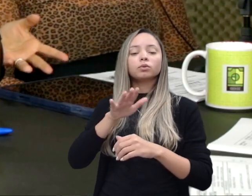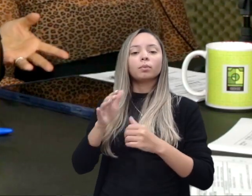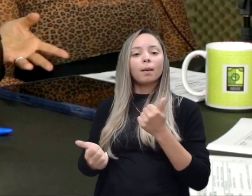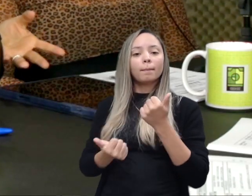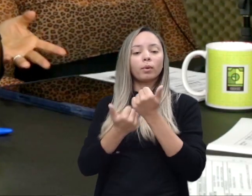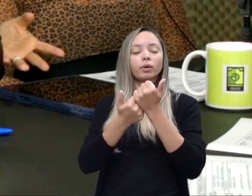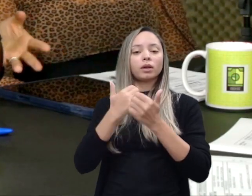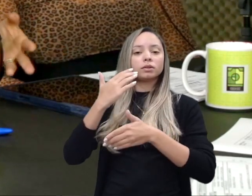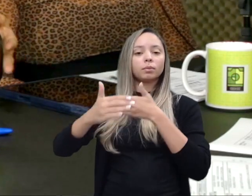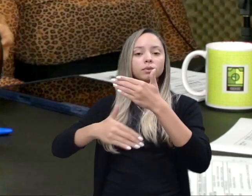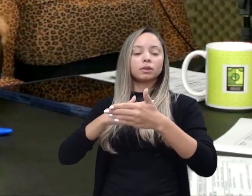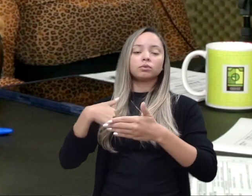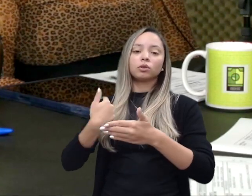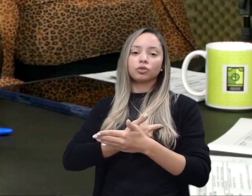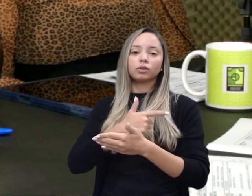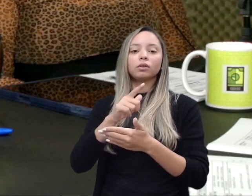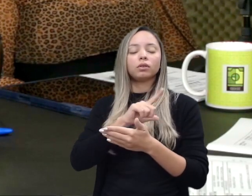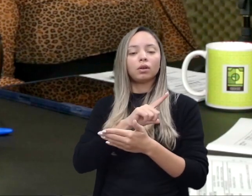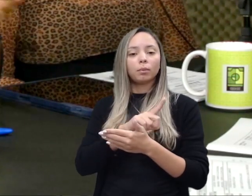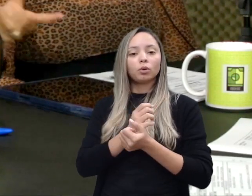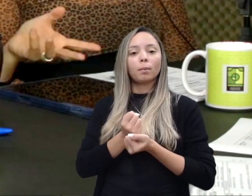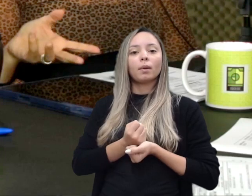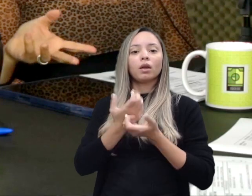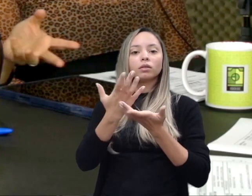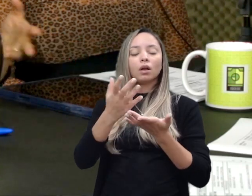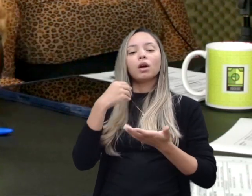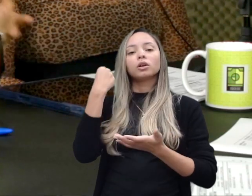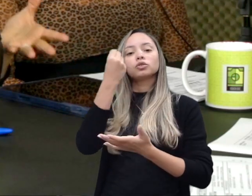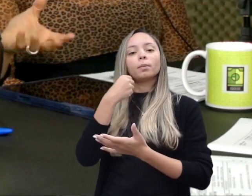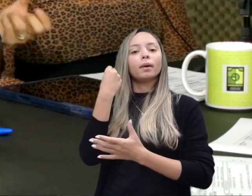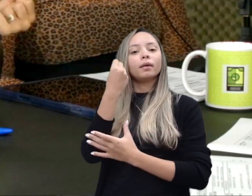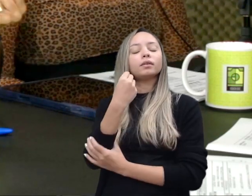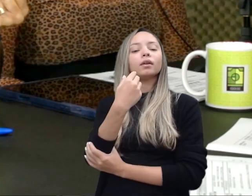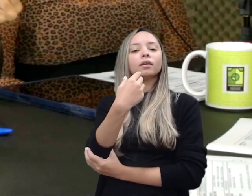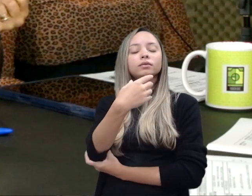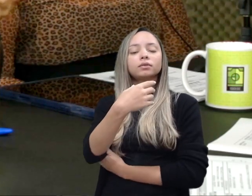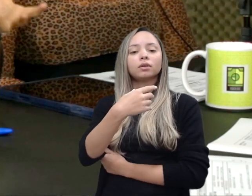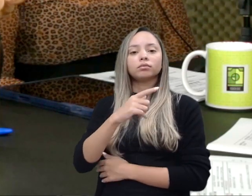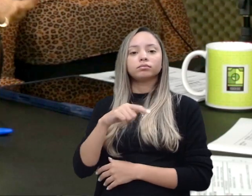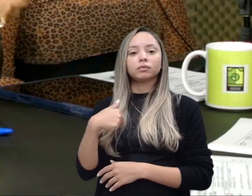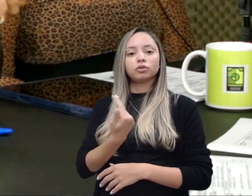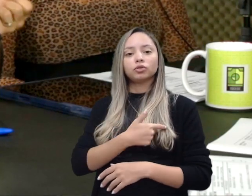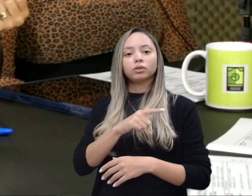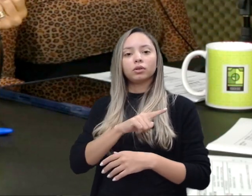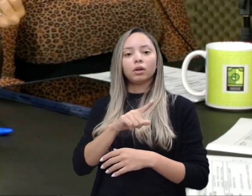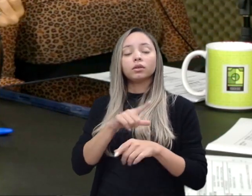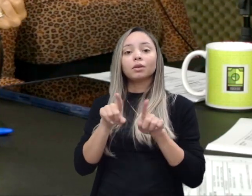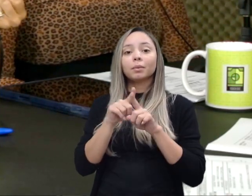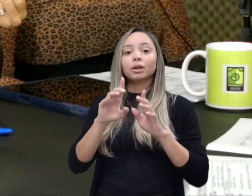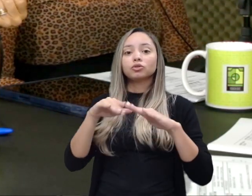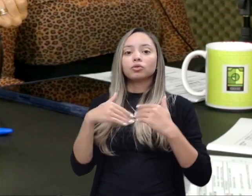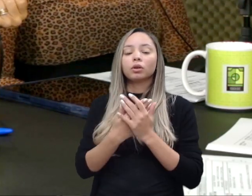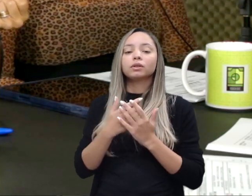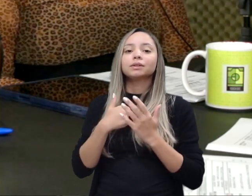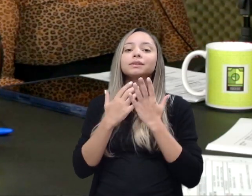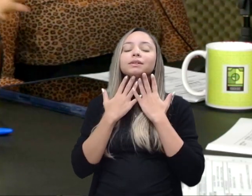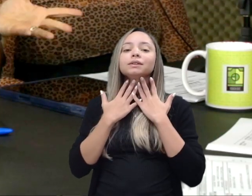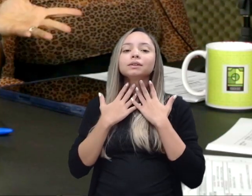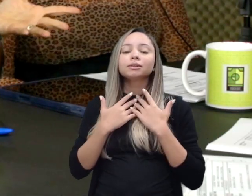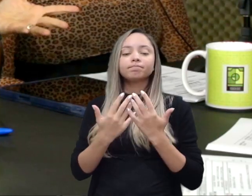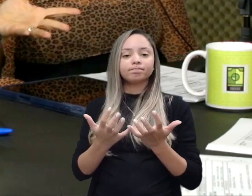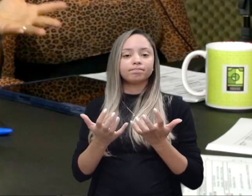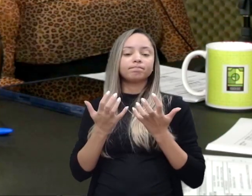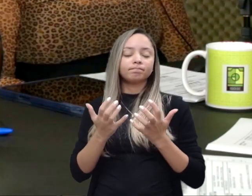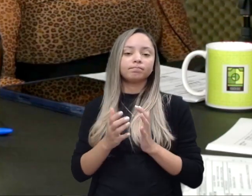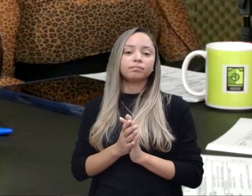tem muito para dar e a nossa experiência mostra que a escola também tem muita sede do que a gente tem a dizer. Então, quem